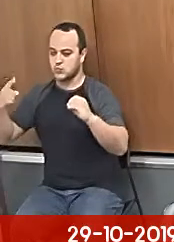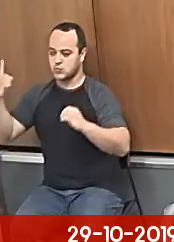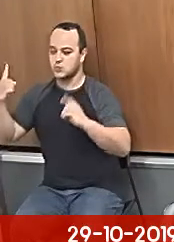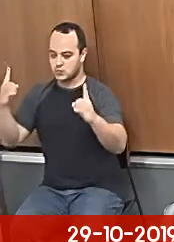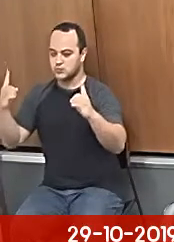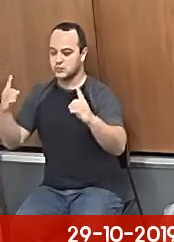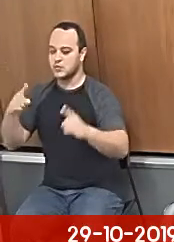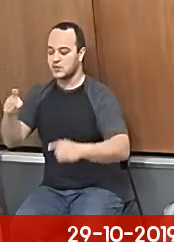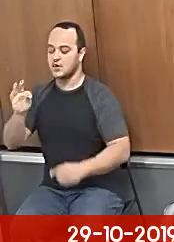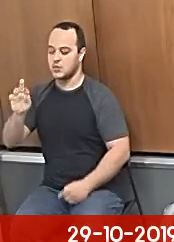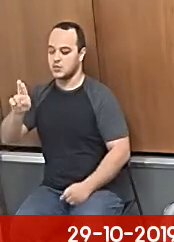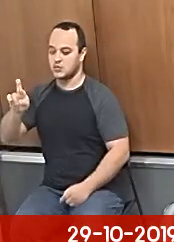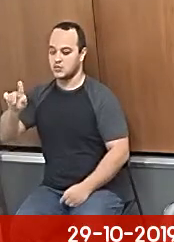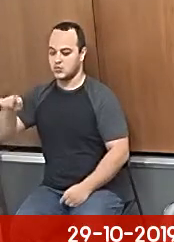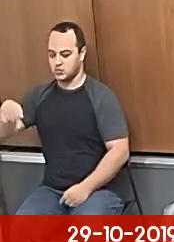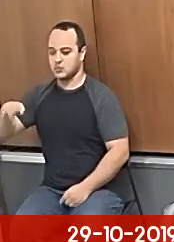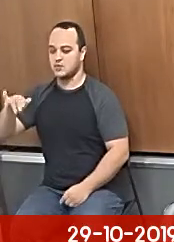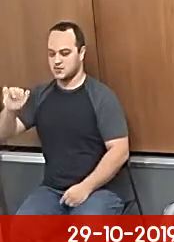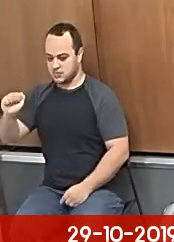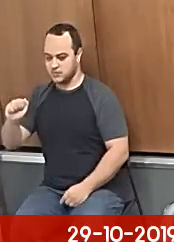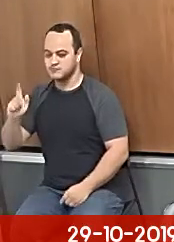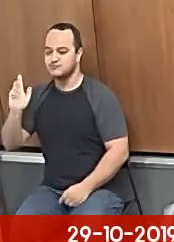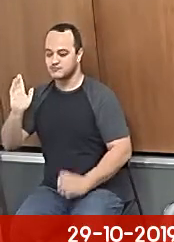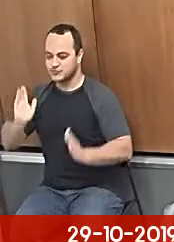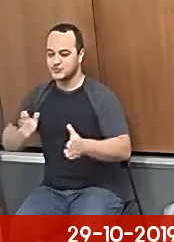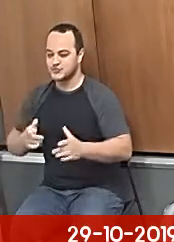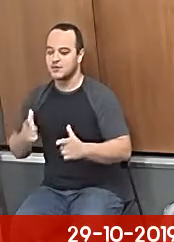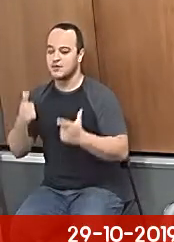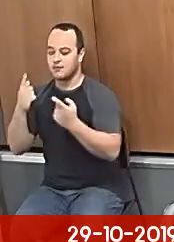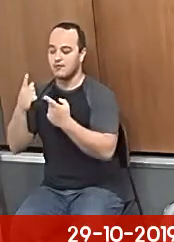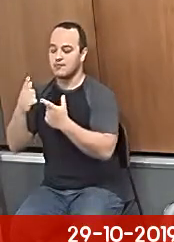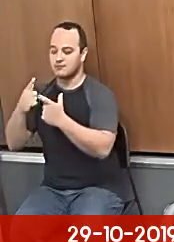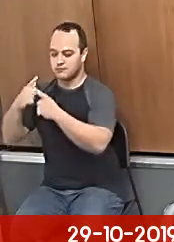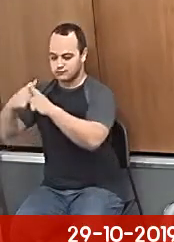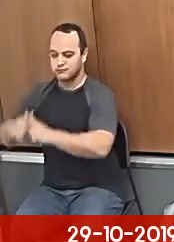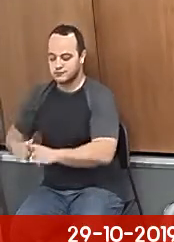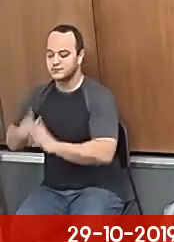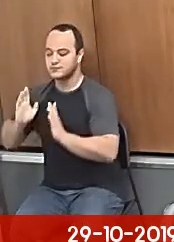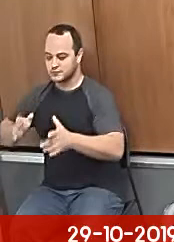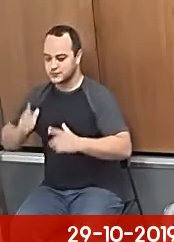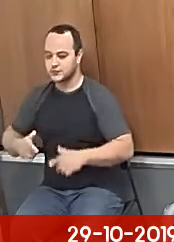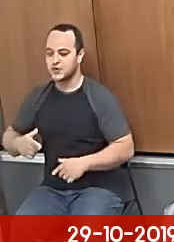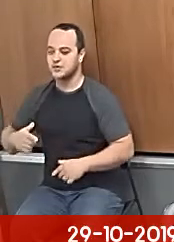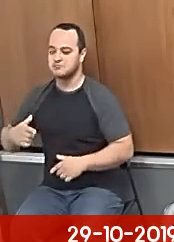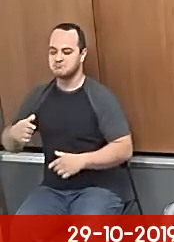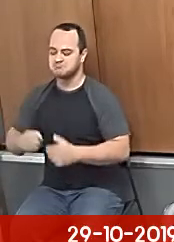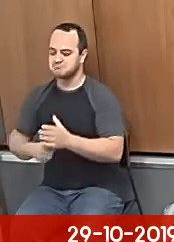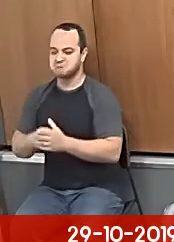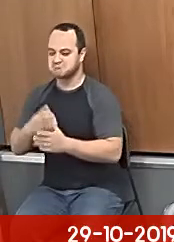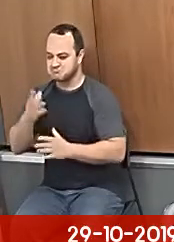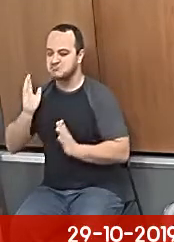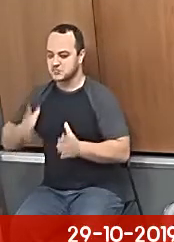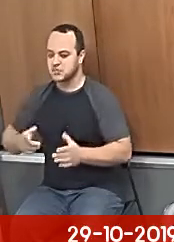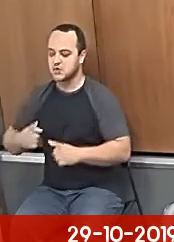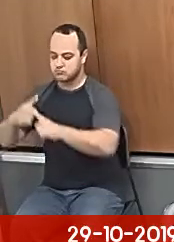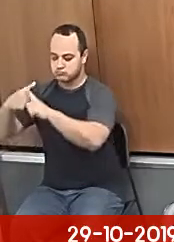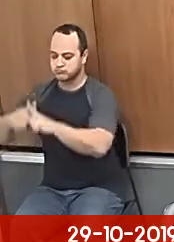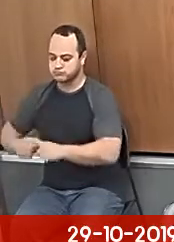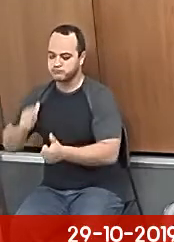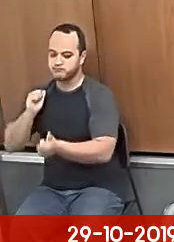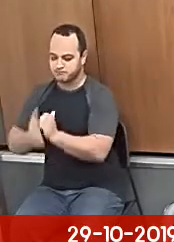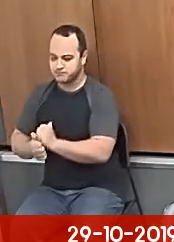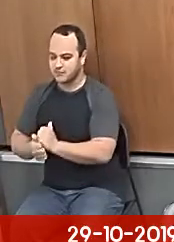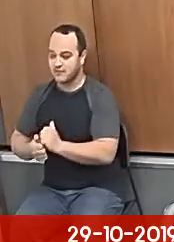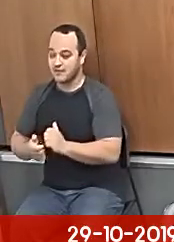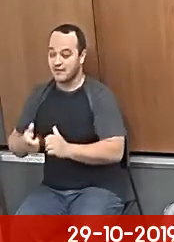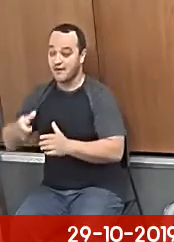Turquia, na casa da Turquia. Nós já jogamos contra esses times todos aí. Eu já tive a oportunidade umas 3 vezes de jogar com eles. A gente ganhava de 4-0.